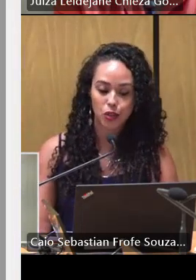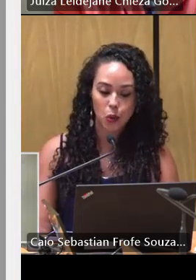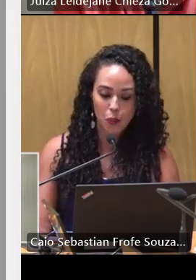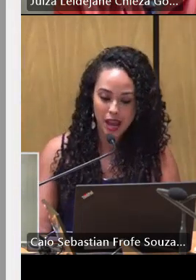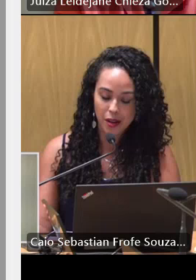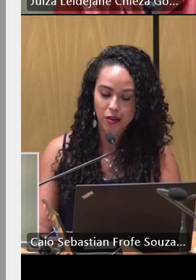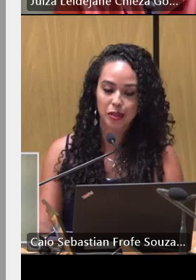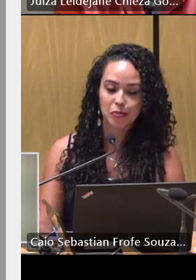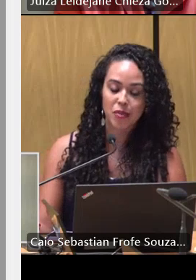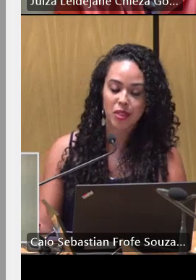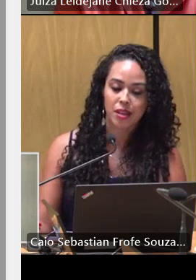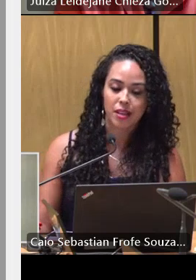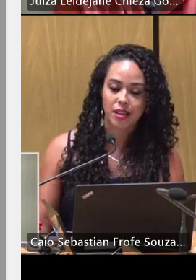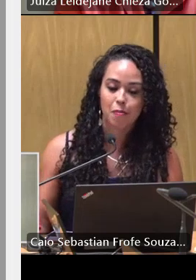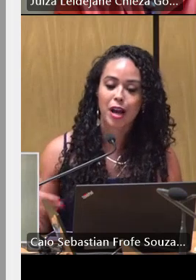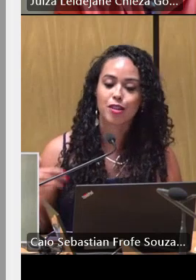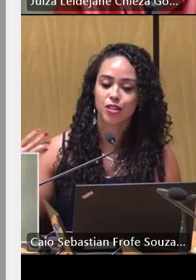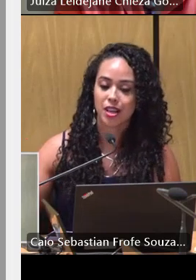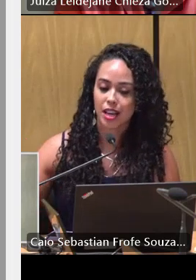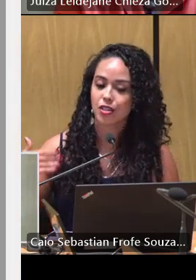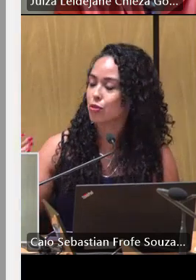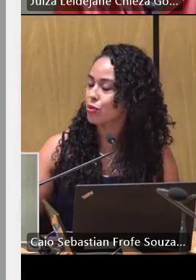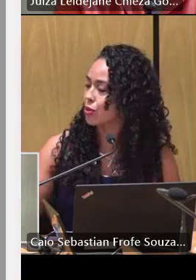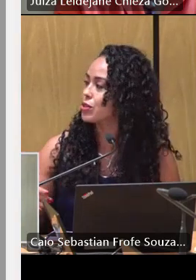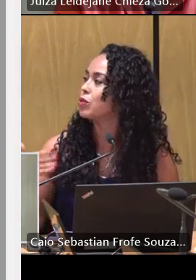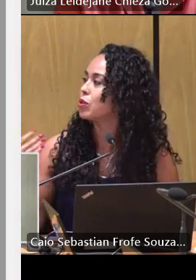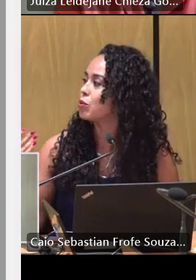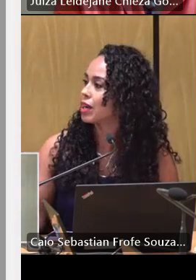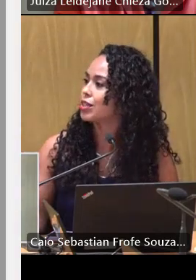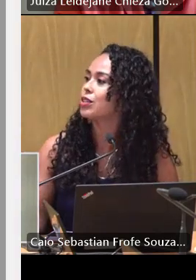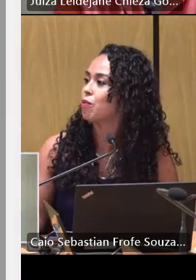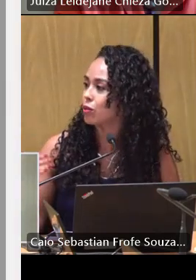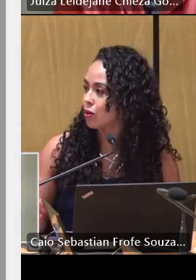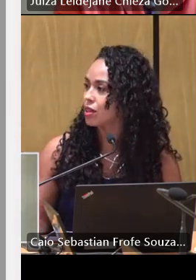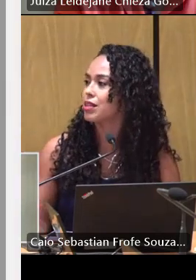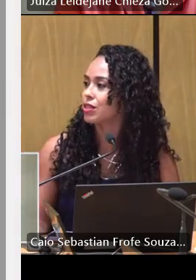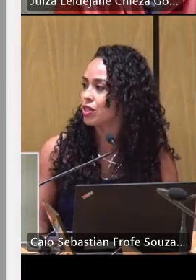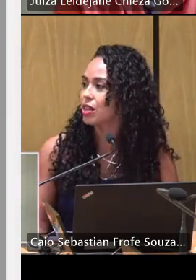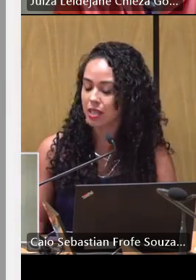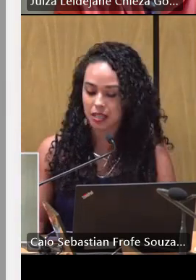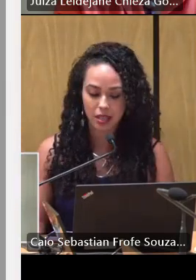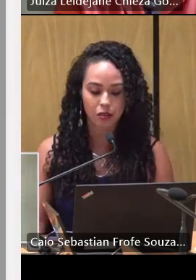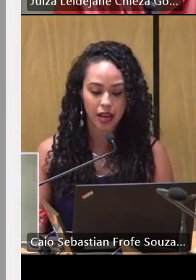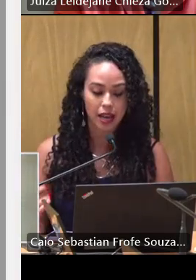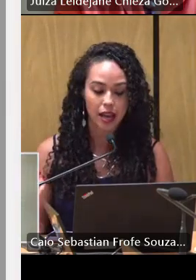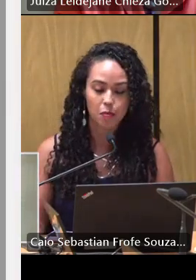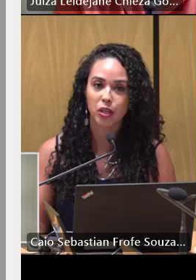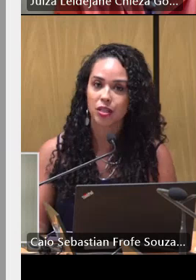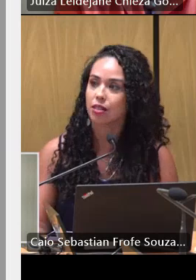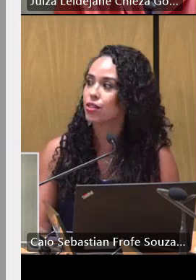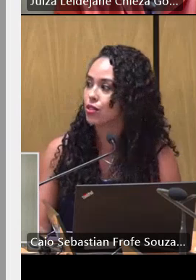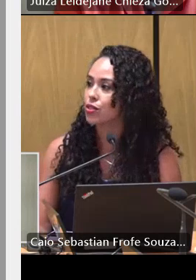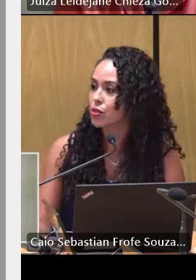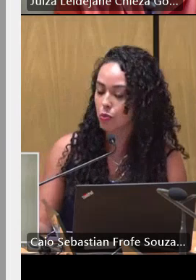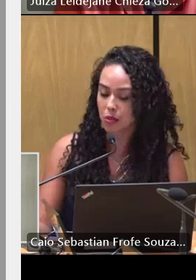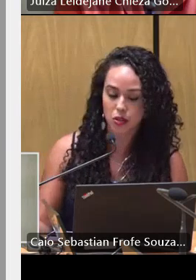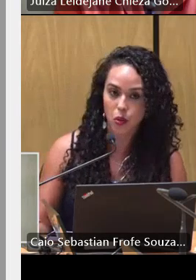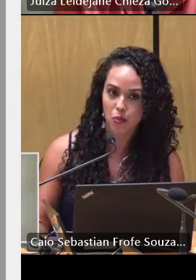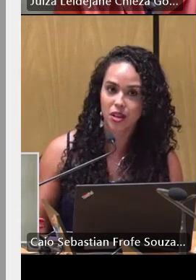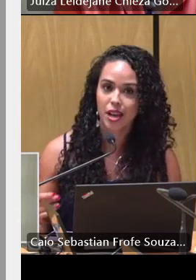redescoberto né e a partir daí a gente trouxe toda uma questão à tona dessa escravização né e a importância da gente